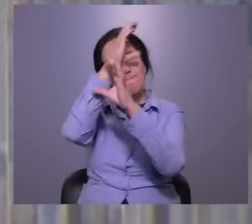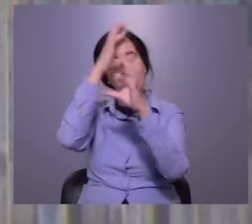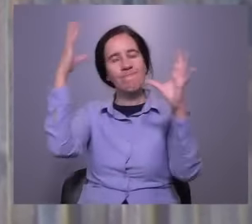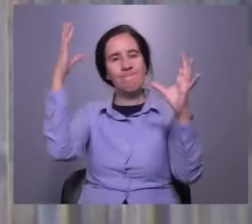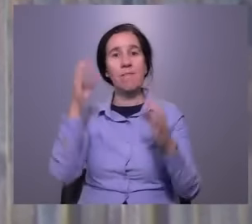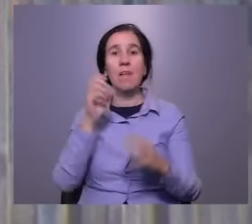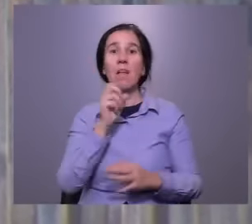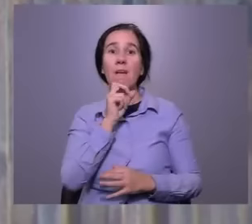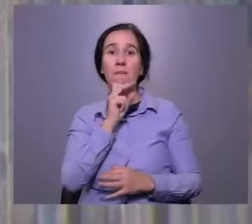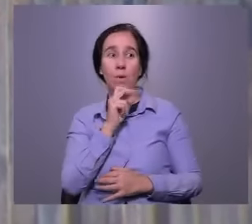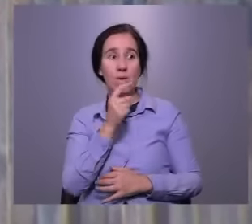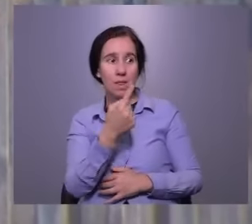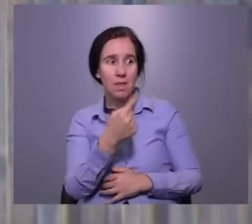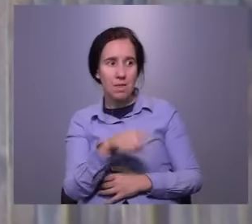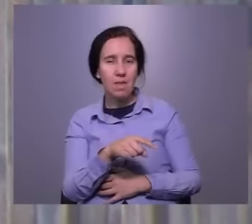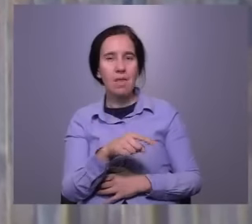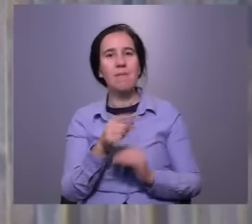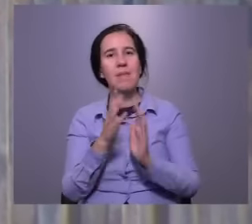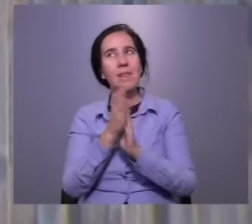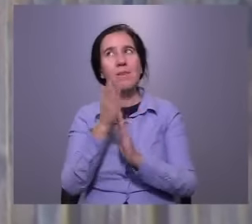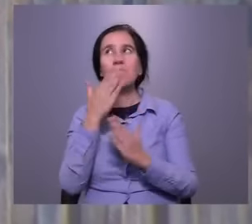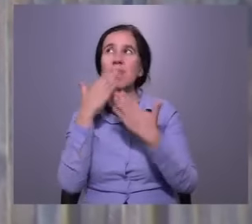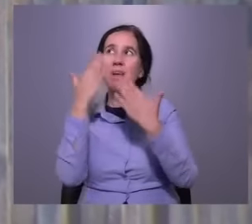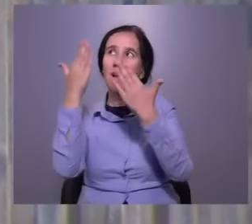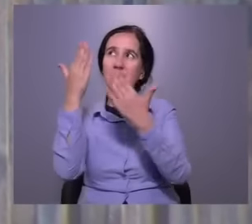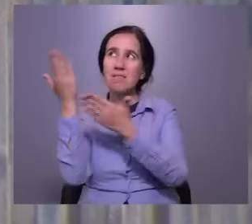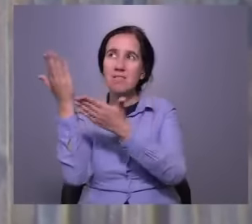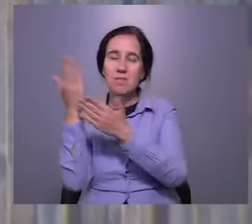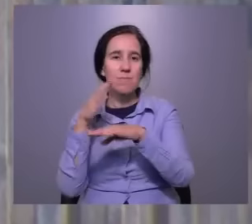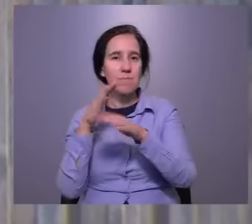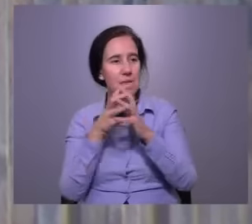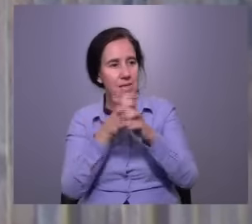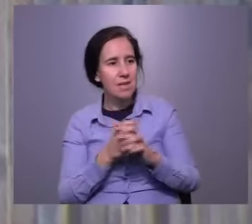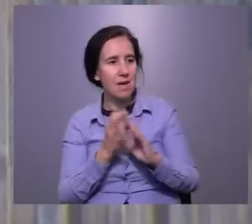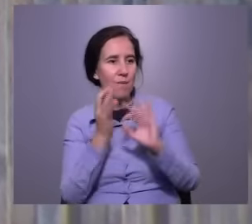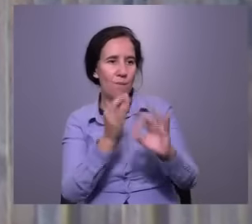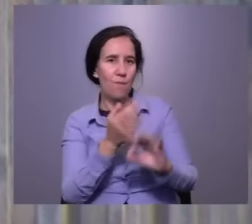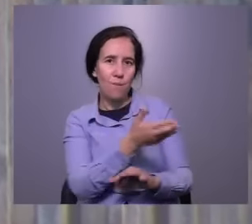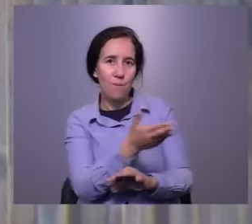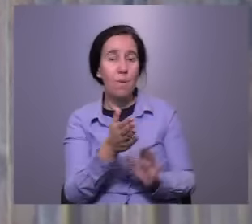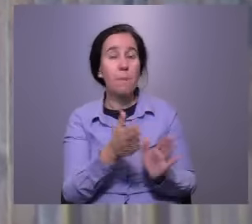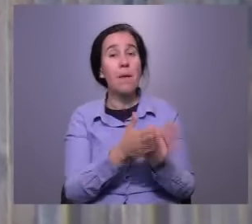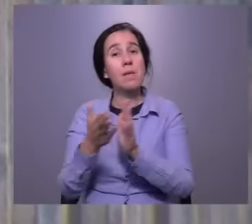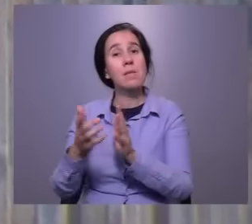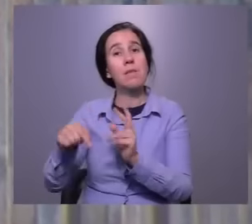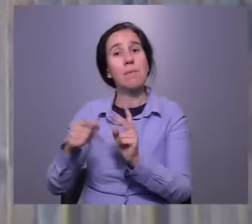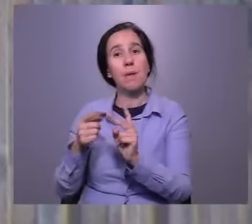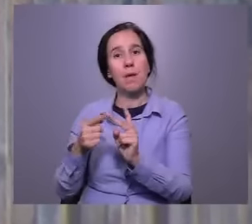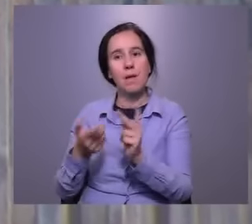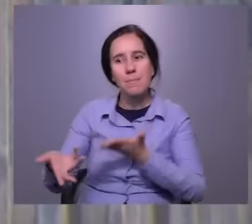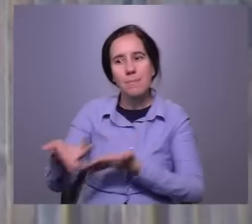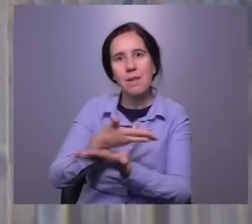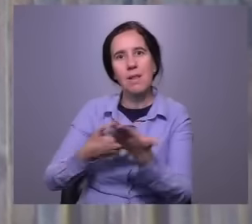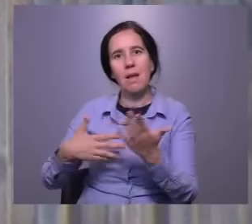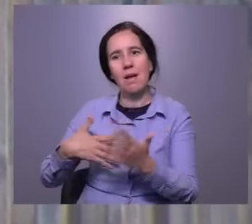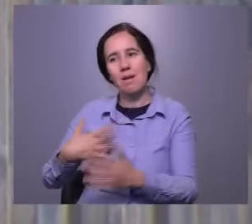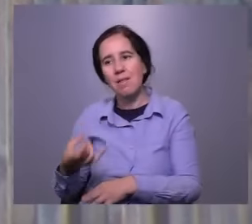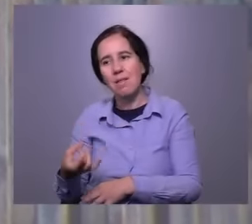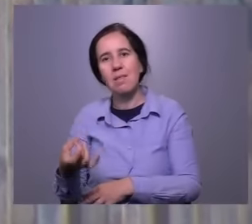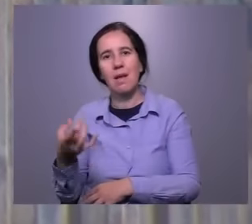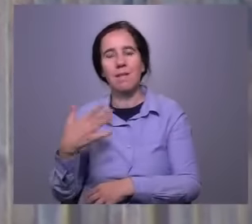Hoje celebramos o Dia Mundial dos Avós e dos Idosos. E esta celebração se nos convida a